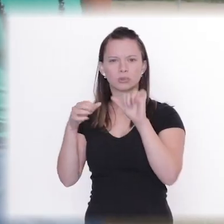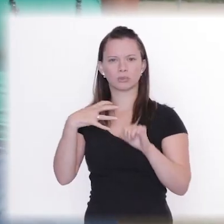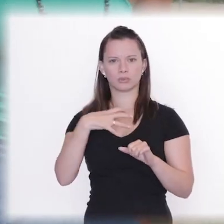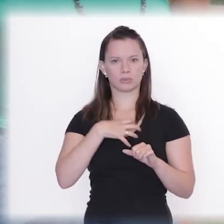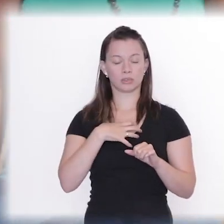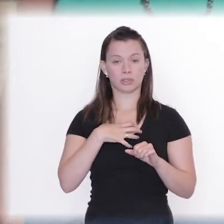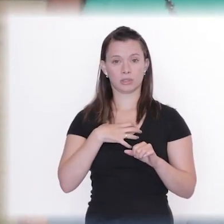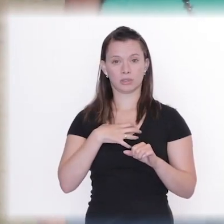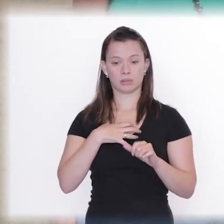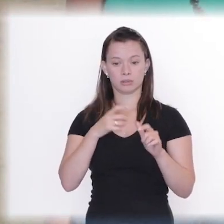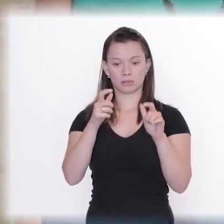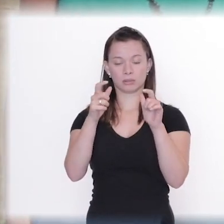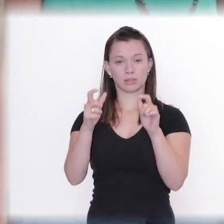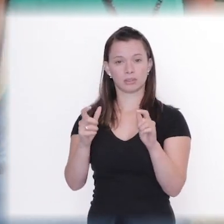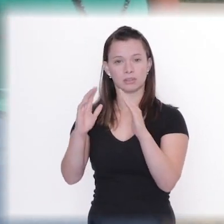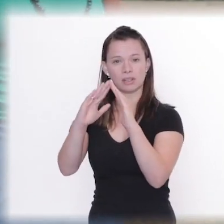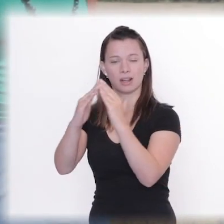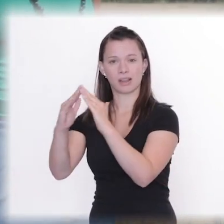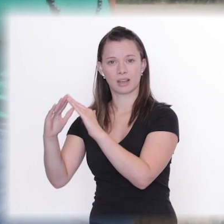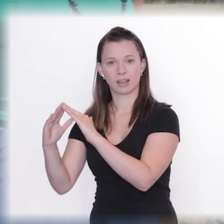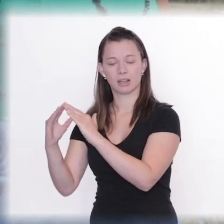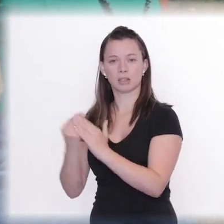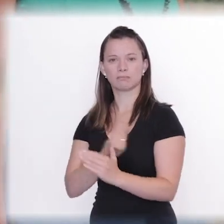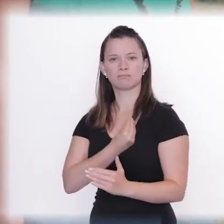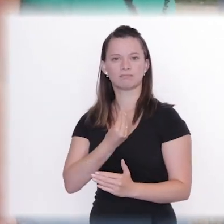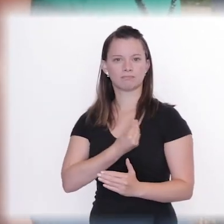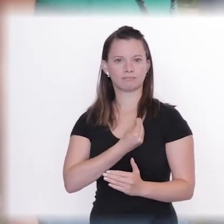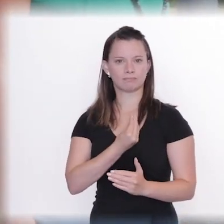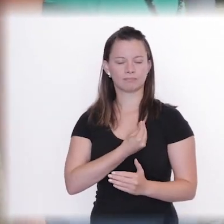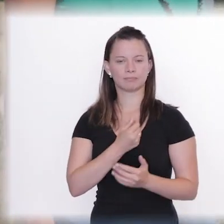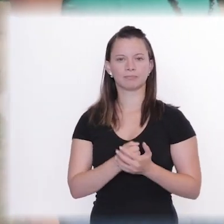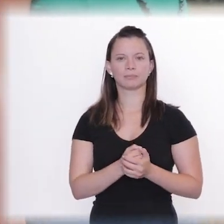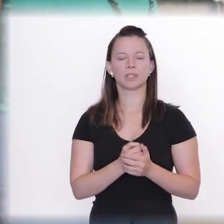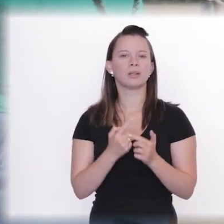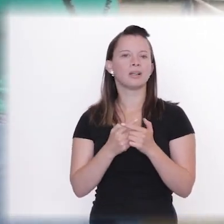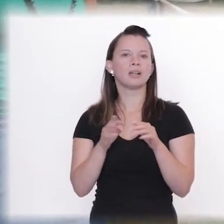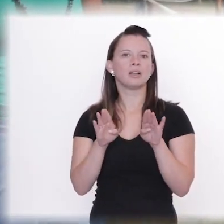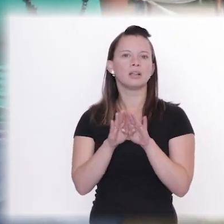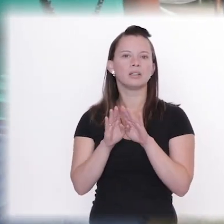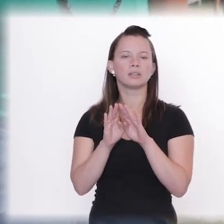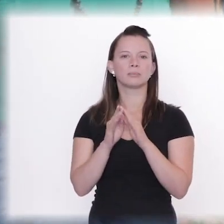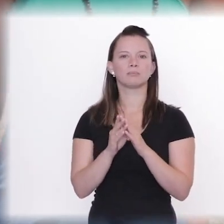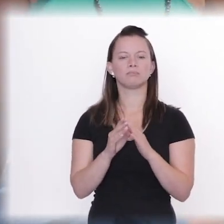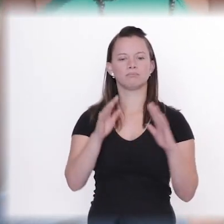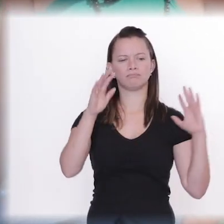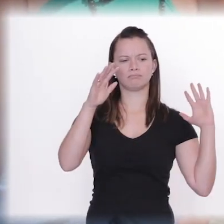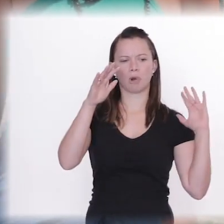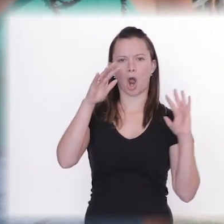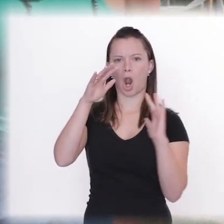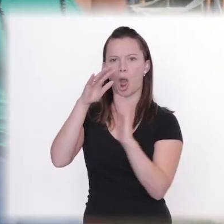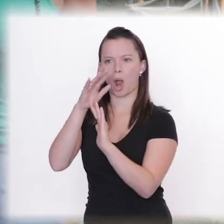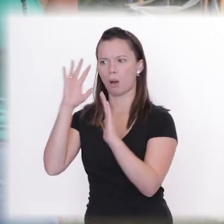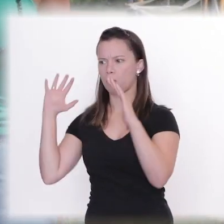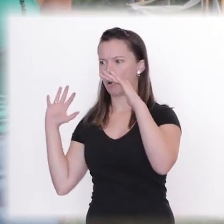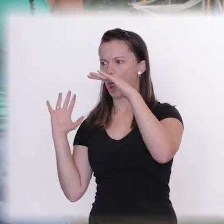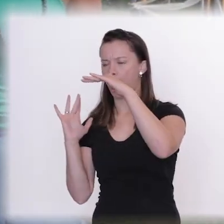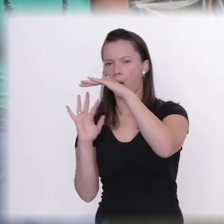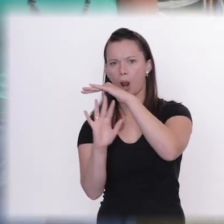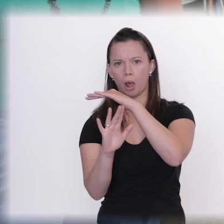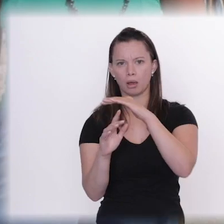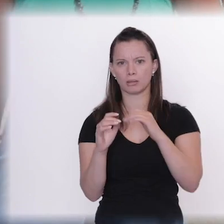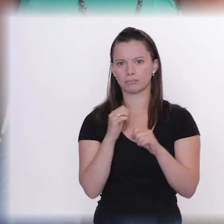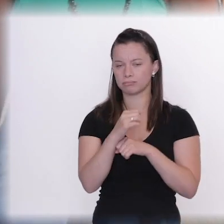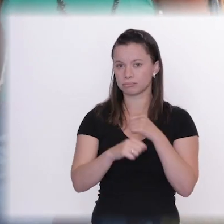espaço periférico da cidade, né? Porque aí também você vai ter grandes fluxos migratórios. Pô, na década de 60 e 70, a cada 10